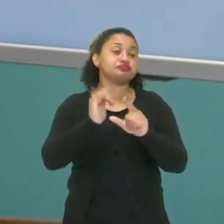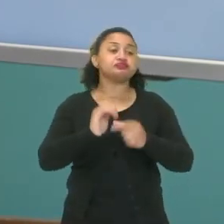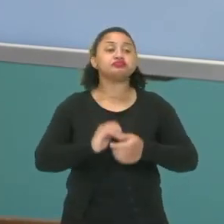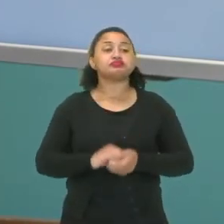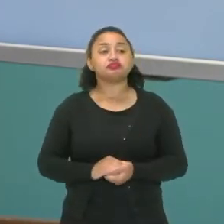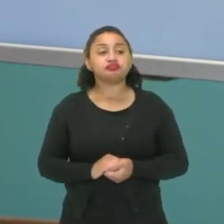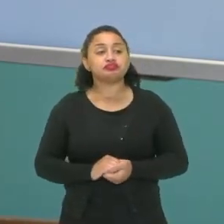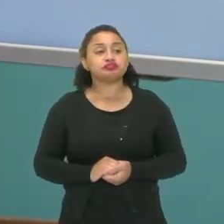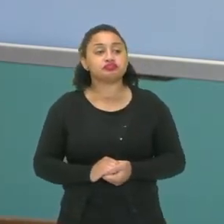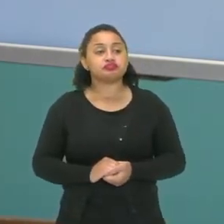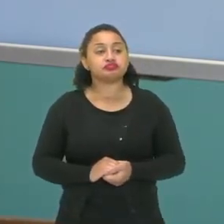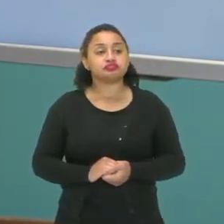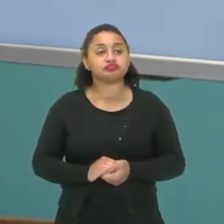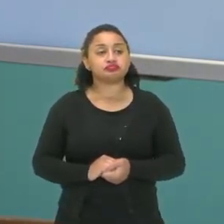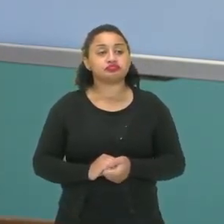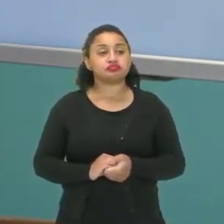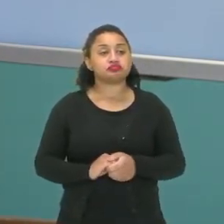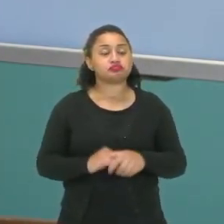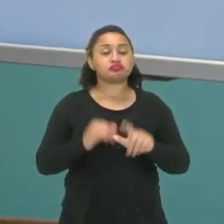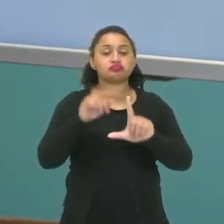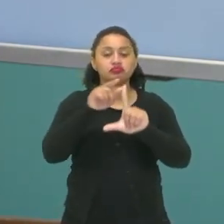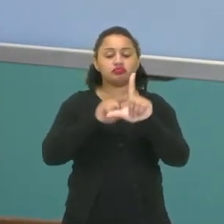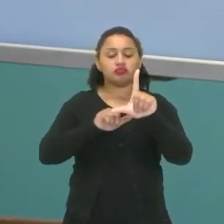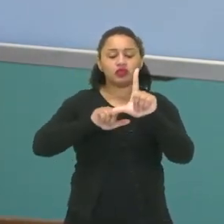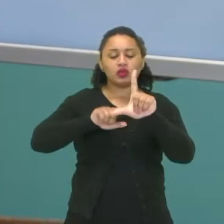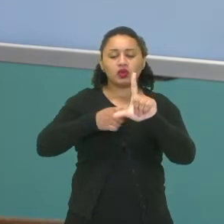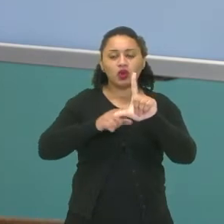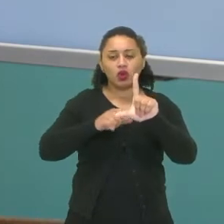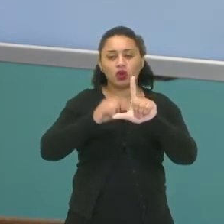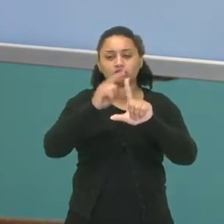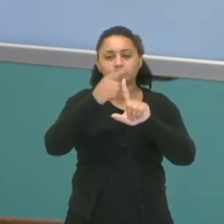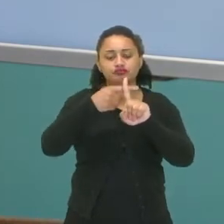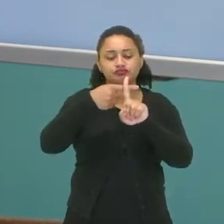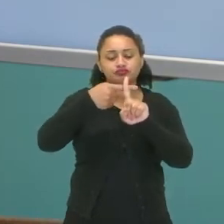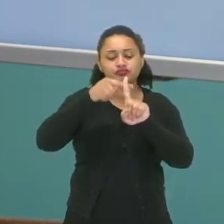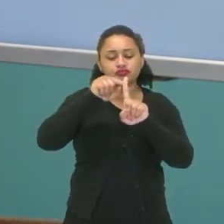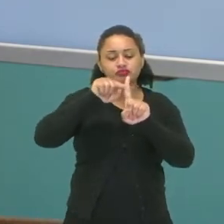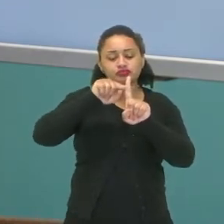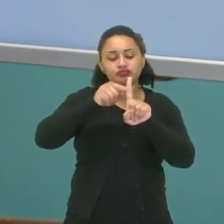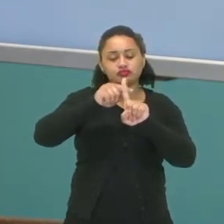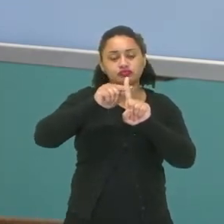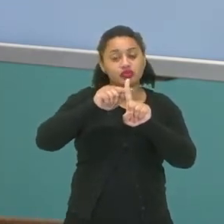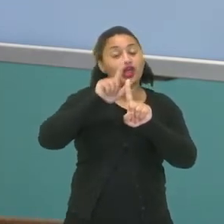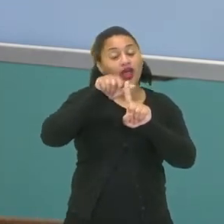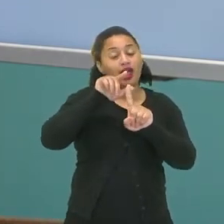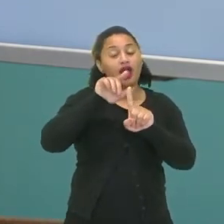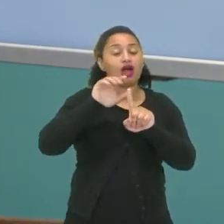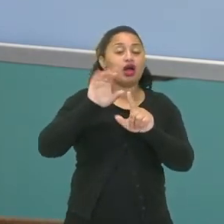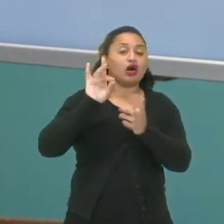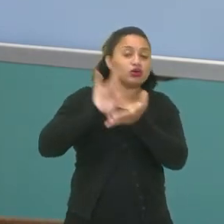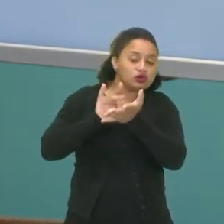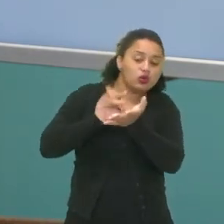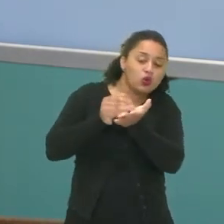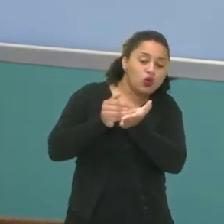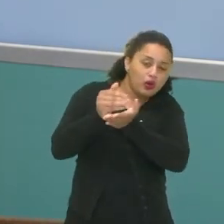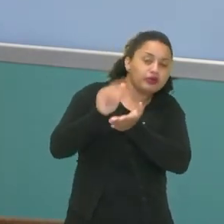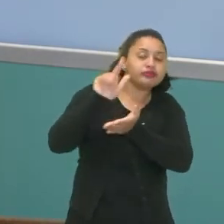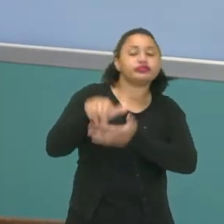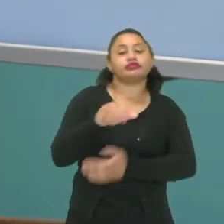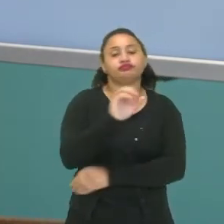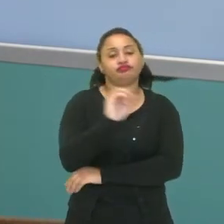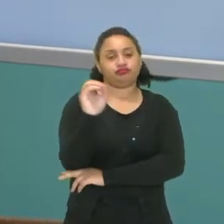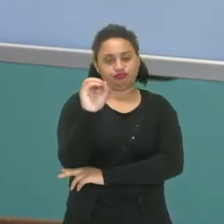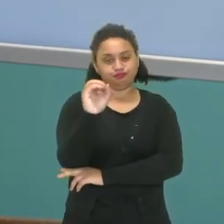y, como a gente quiser. E aonde a intersecção dos dois eixos é exatamente a origem do nosso